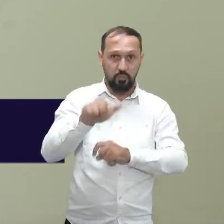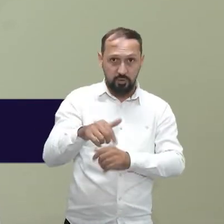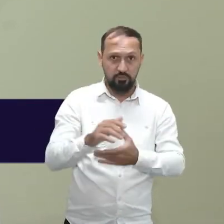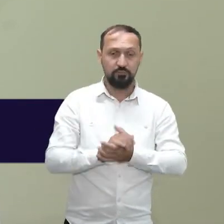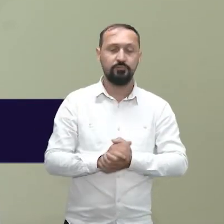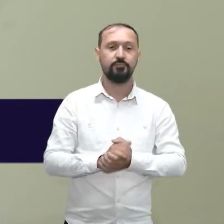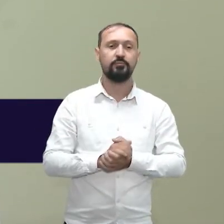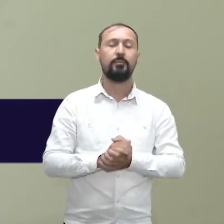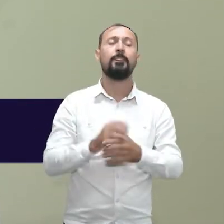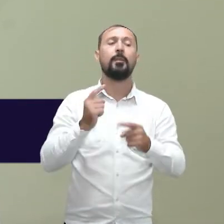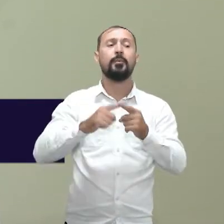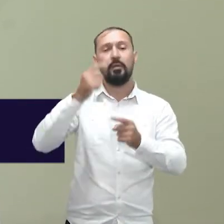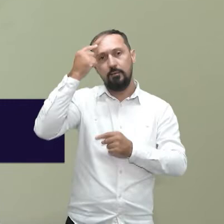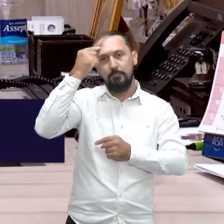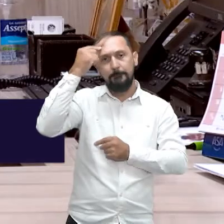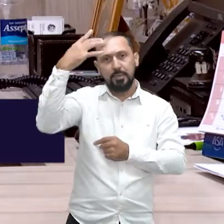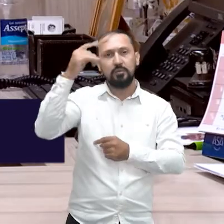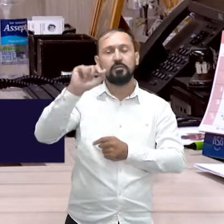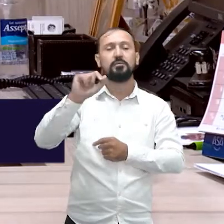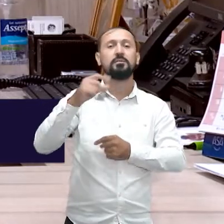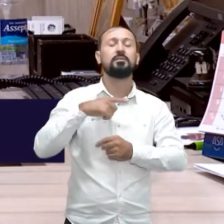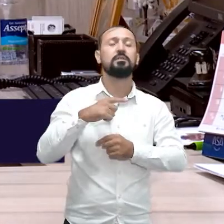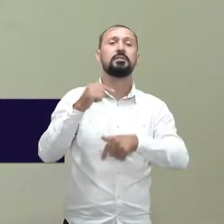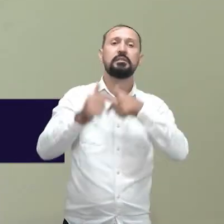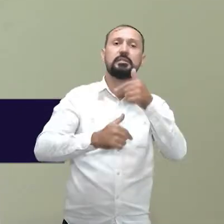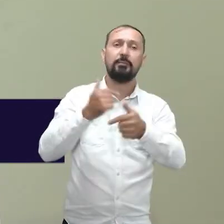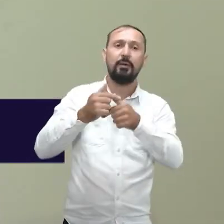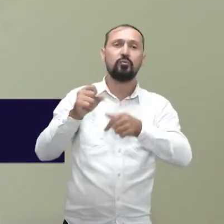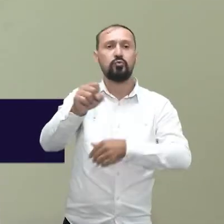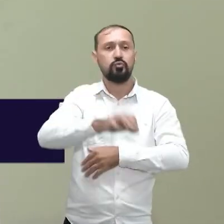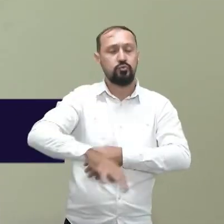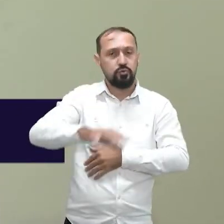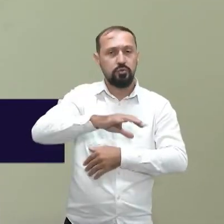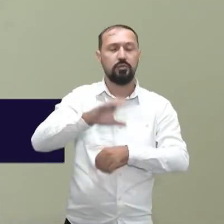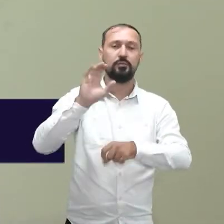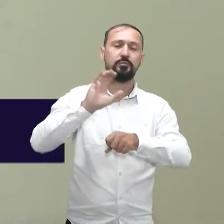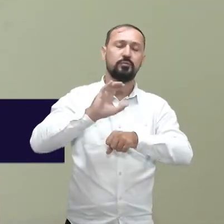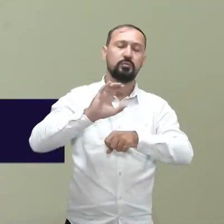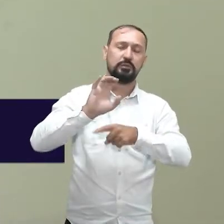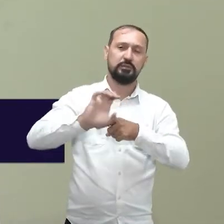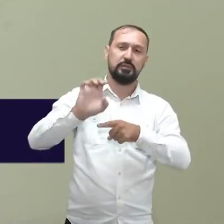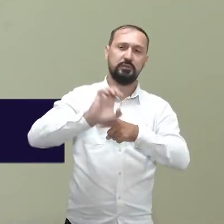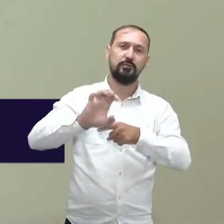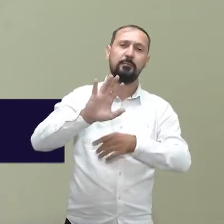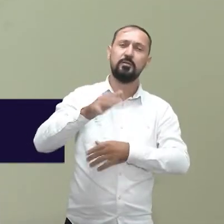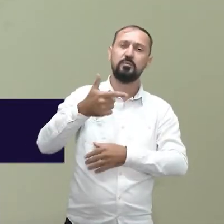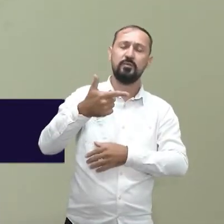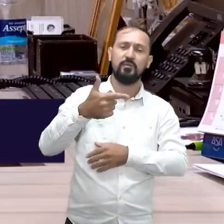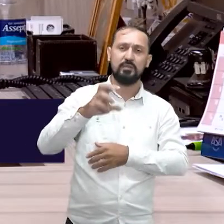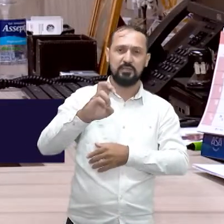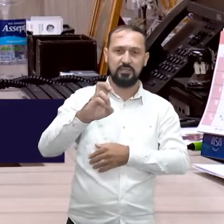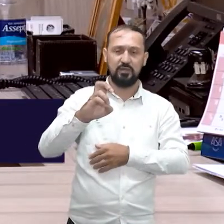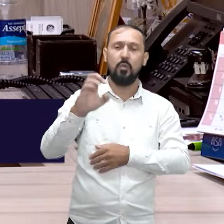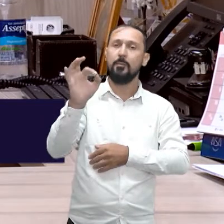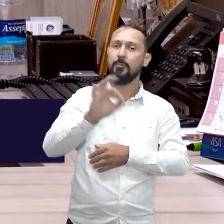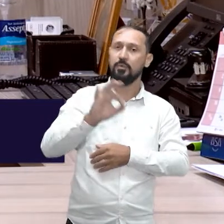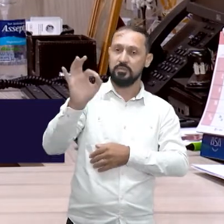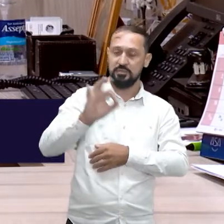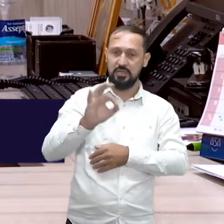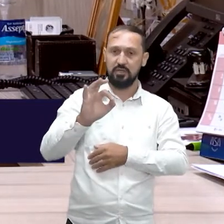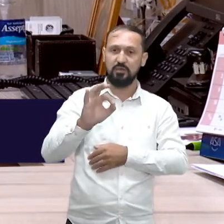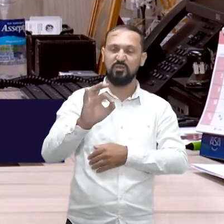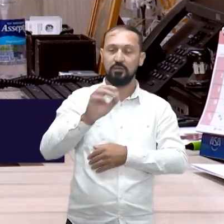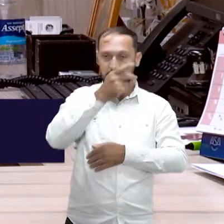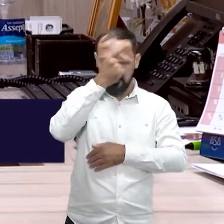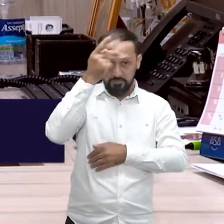nem associadas à CACEMES. É isso? Exatamente. Por que essa ideia, então, desse grande trabalho social no Estado? Exatamente. Em torno